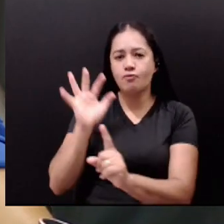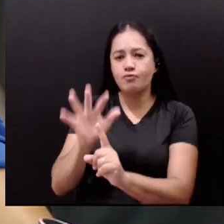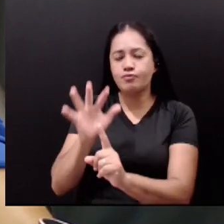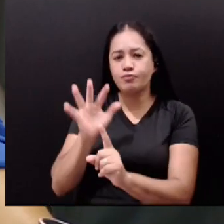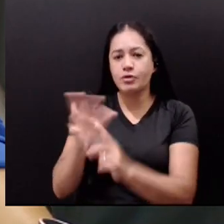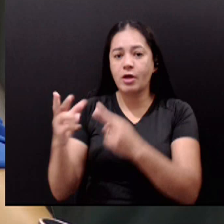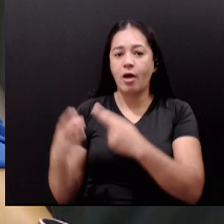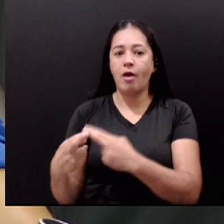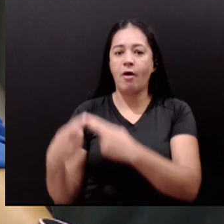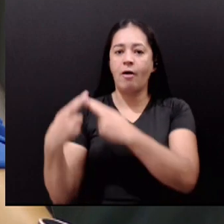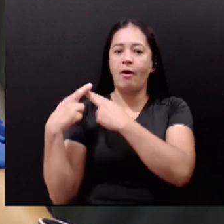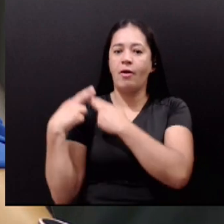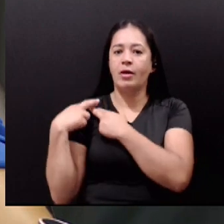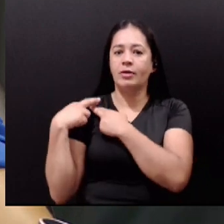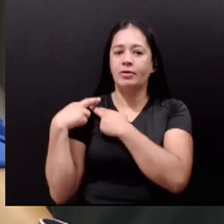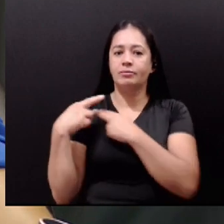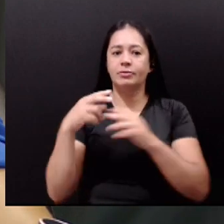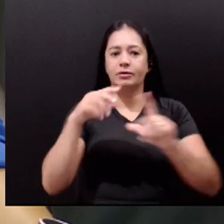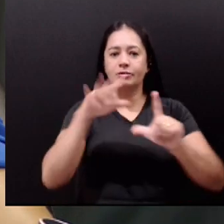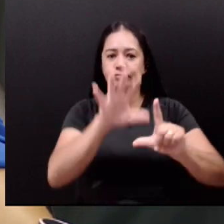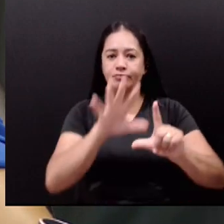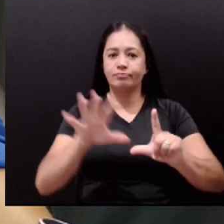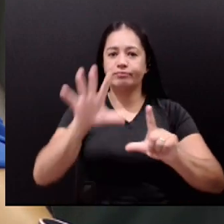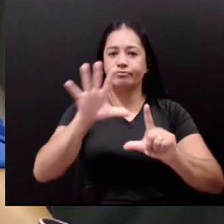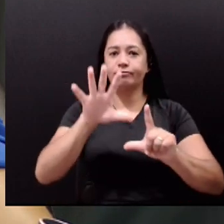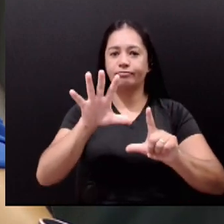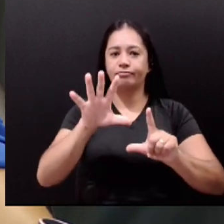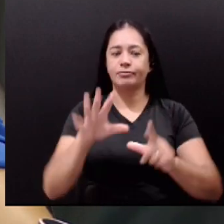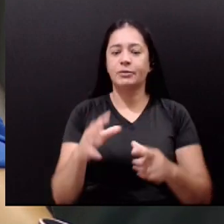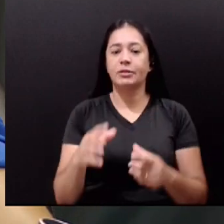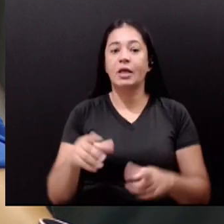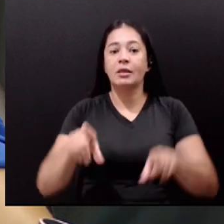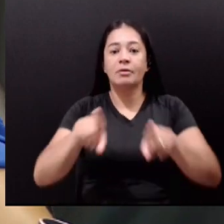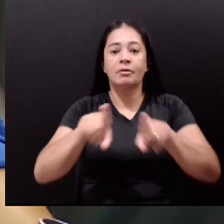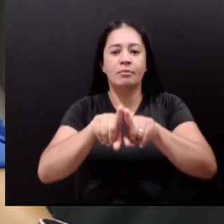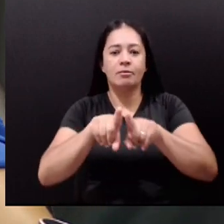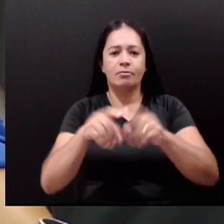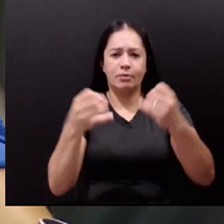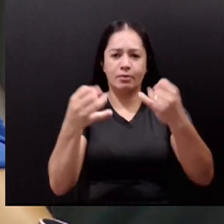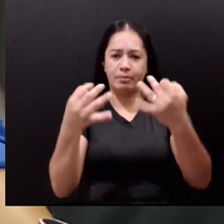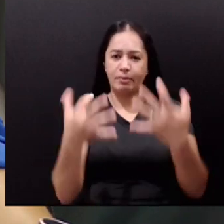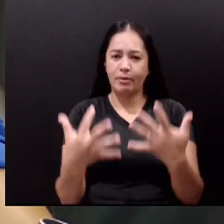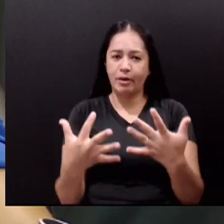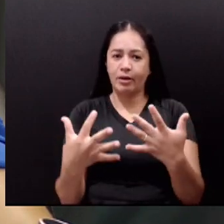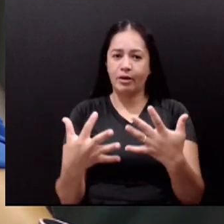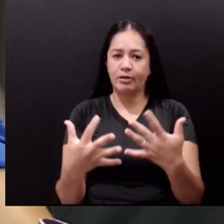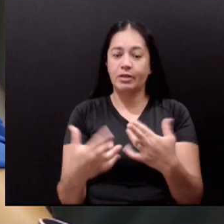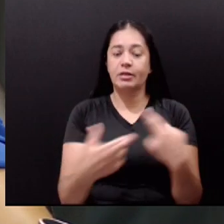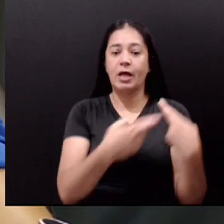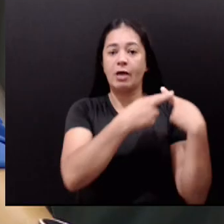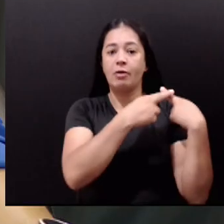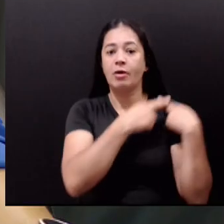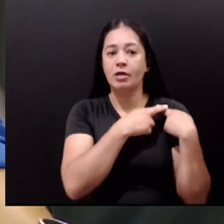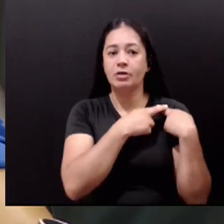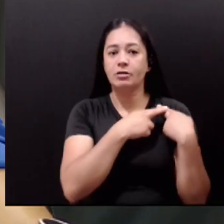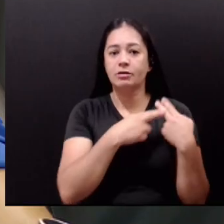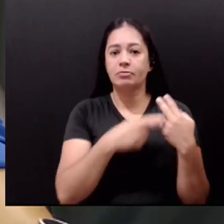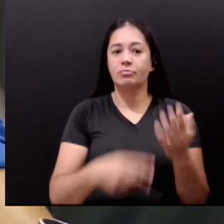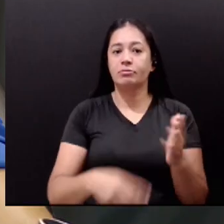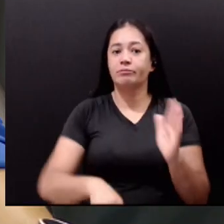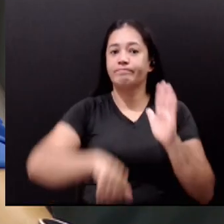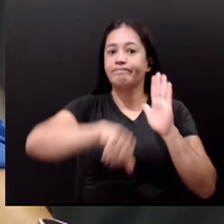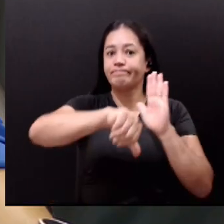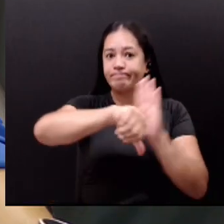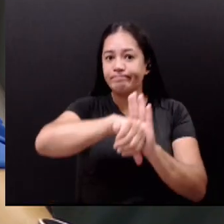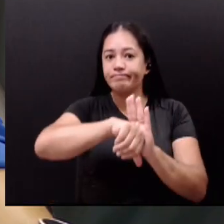das plataformas digitais, além de falar também da responsabilidade penal dos pais em caso de crimes